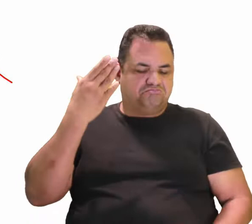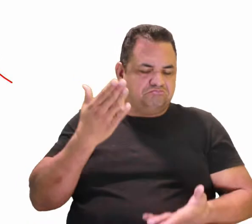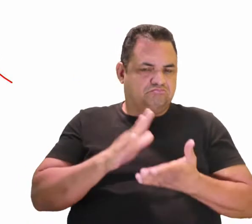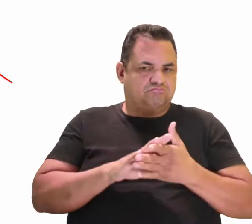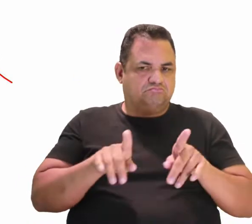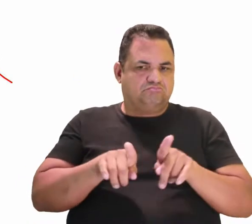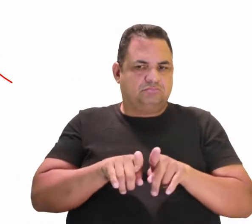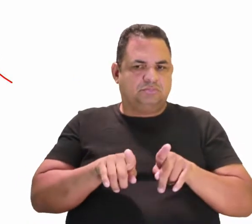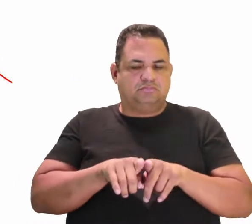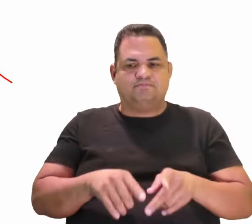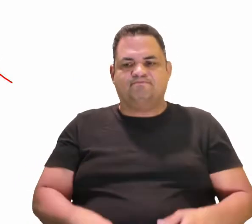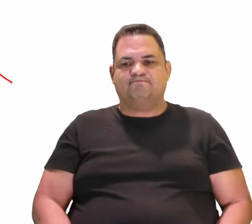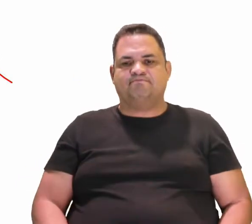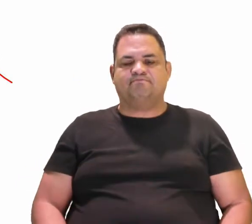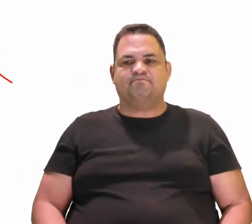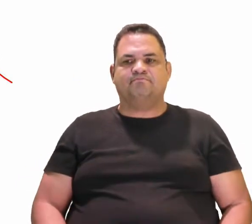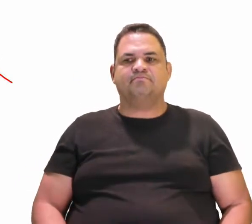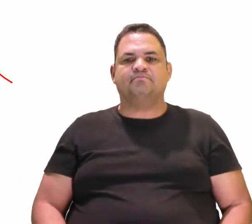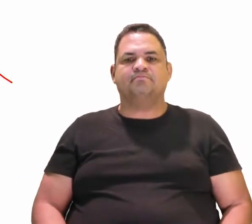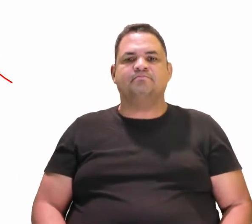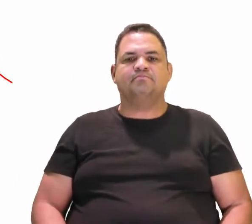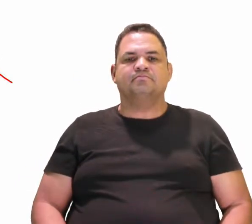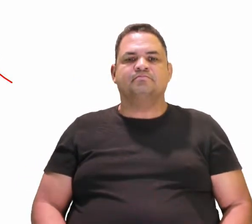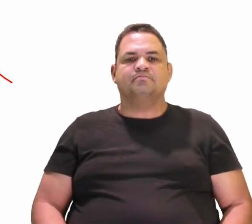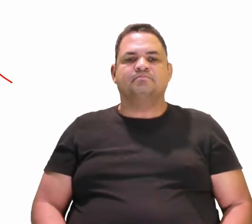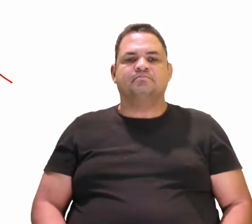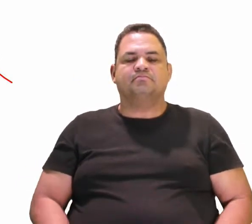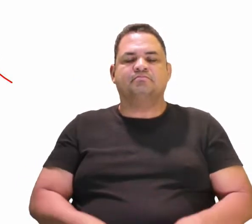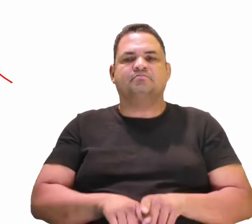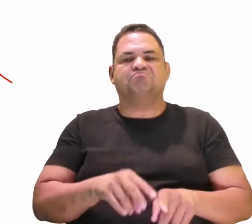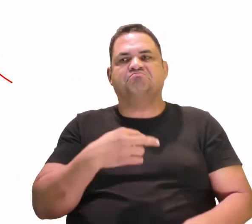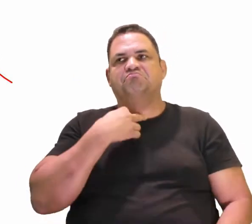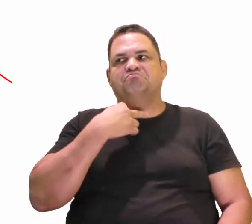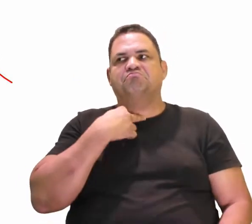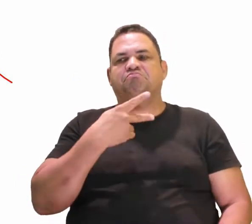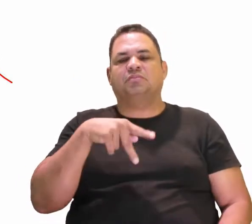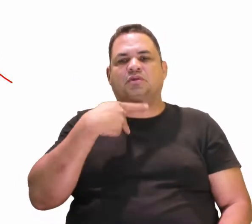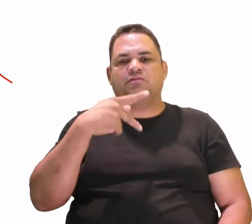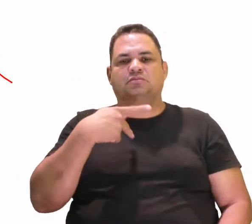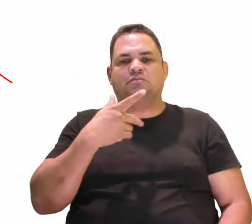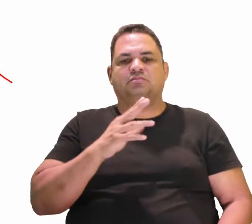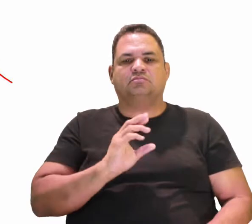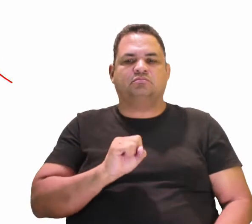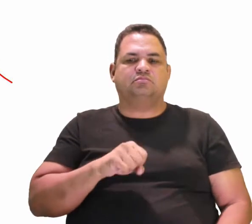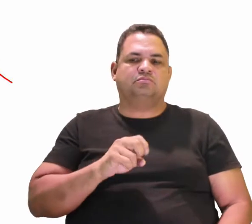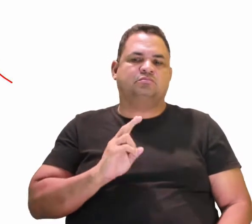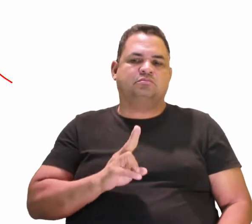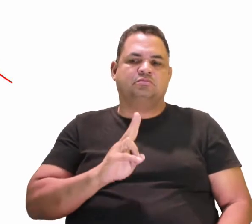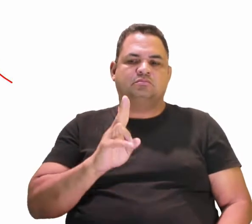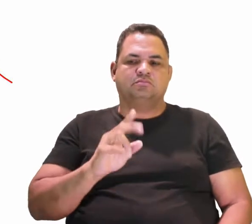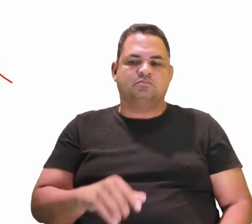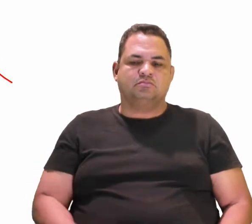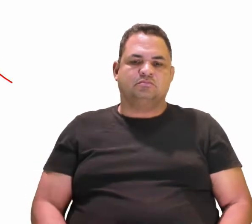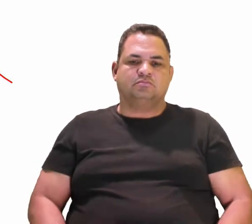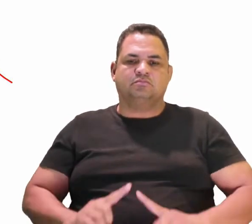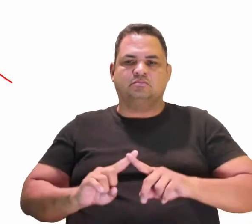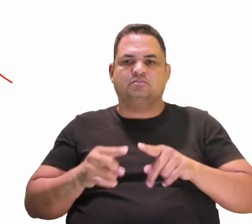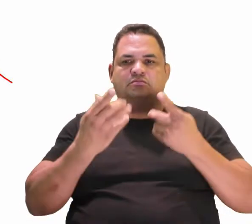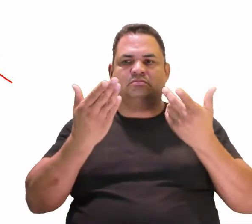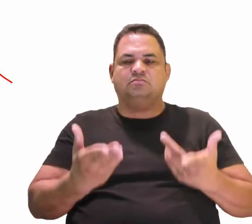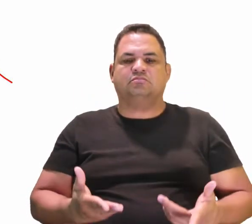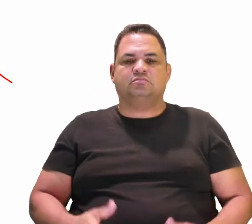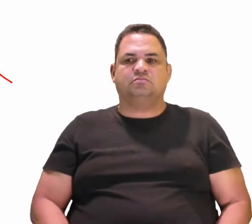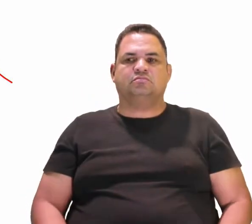e vice-versa, né? Mas nem sempre, né? Também eu não posso dizer que sim o tempo inteiro. Mas é isso aí, keep your